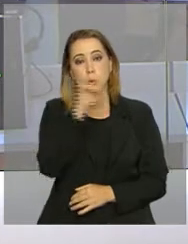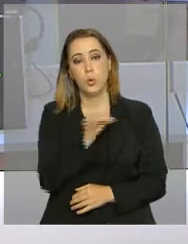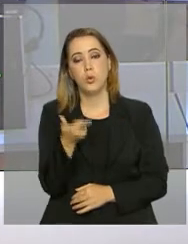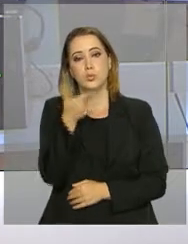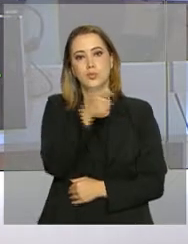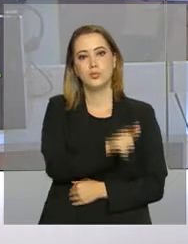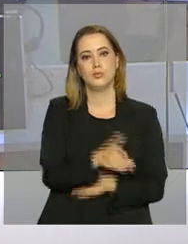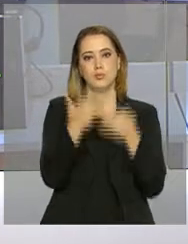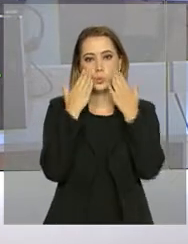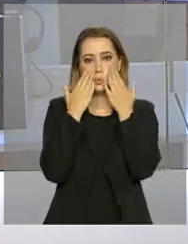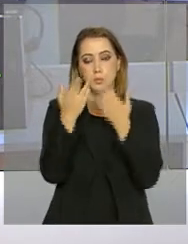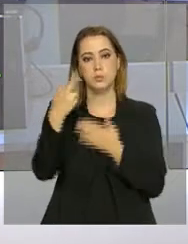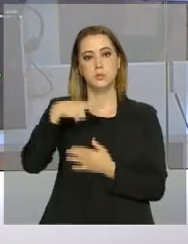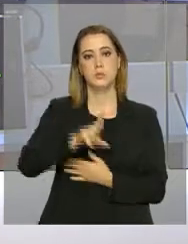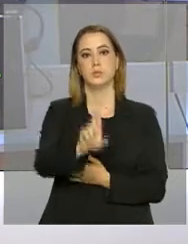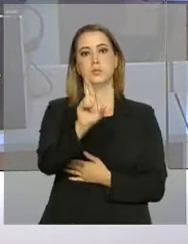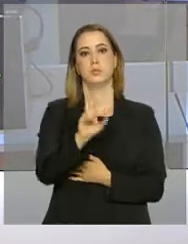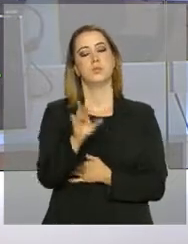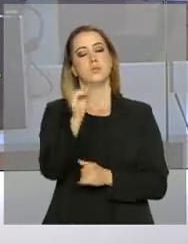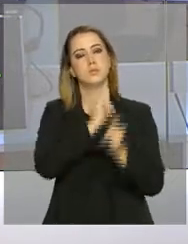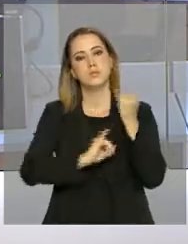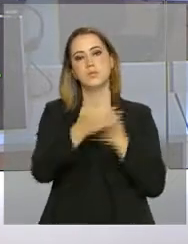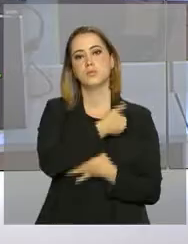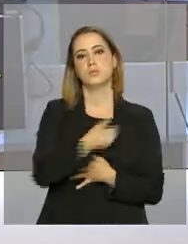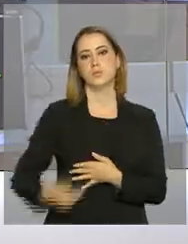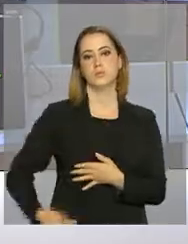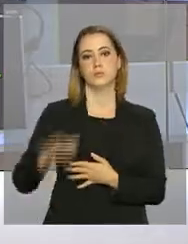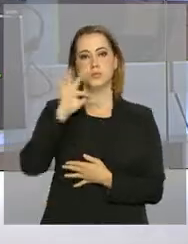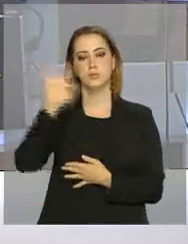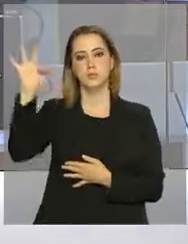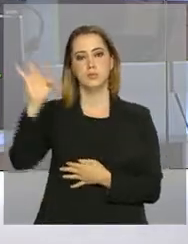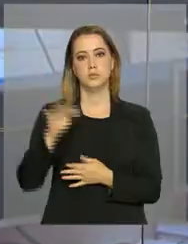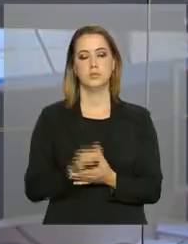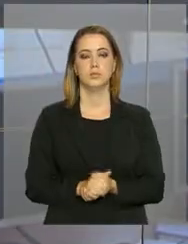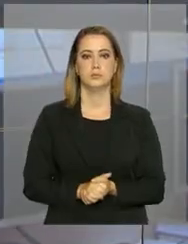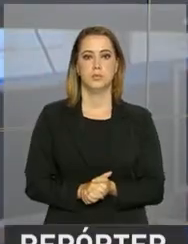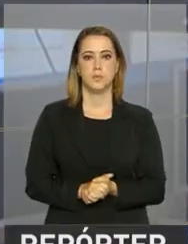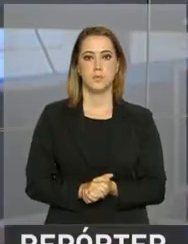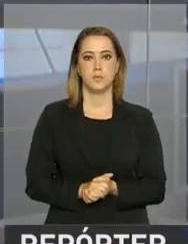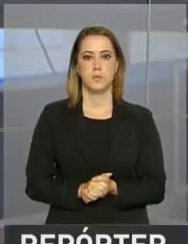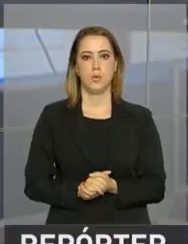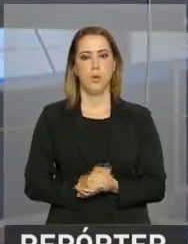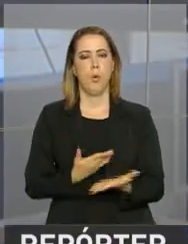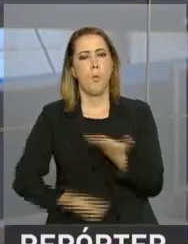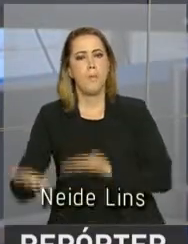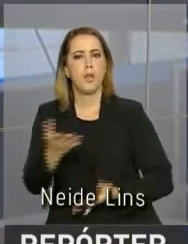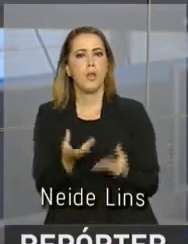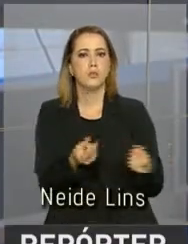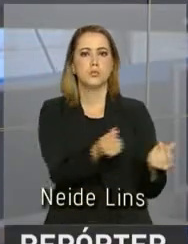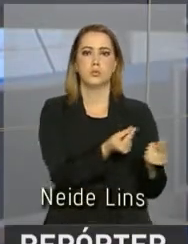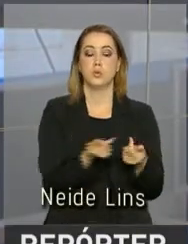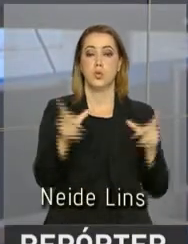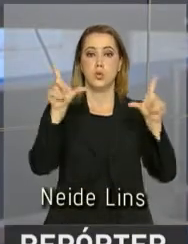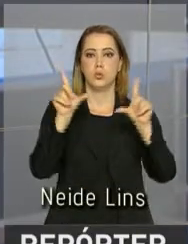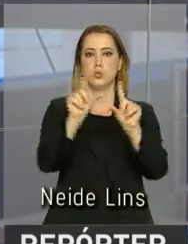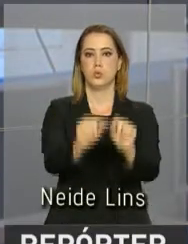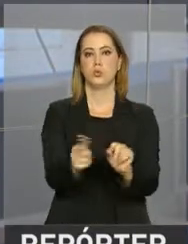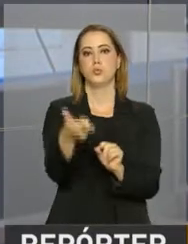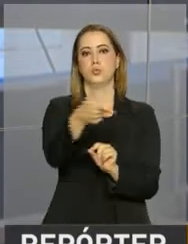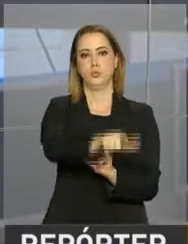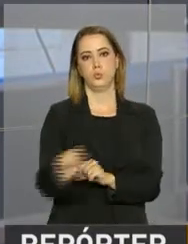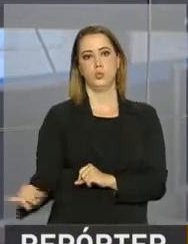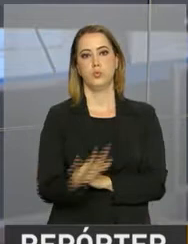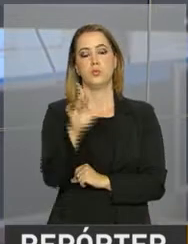Olá, estamos de volta com o repórter NBR e as notícias do governo federal. O mercado financeiro reduziu mais uma vez a previsão para a